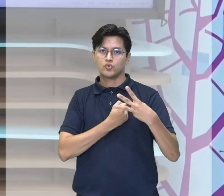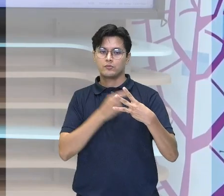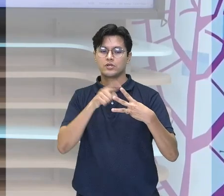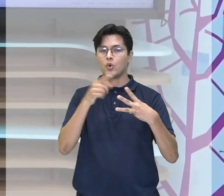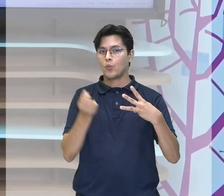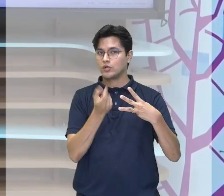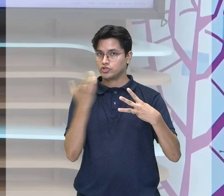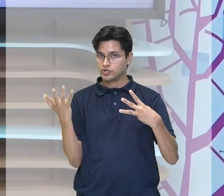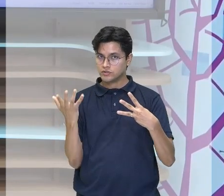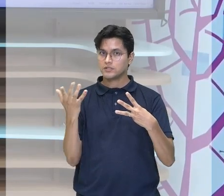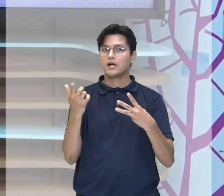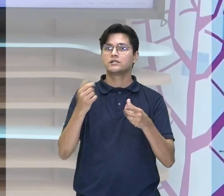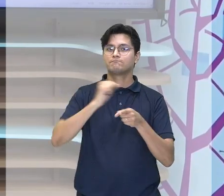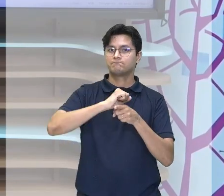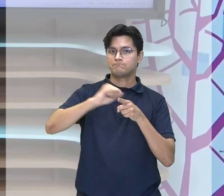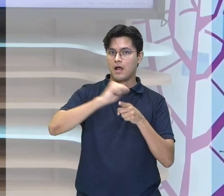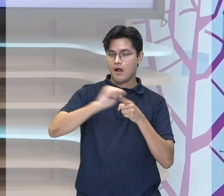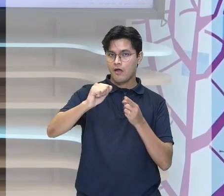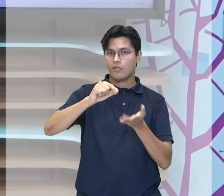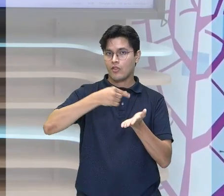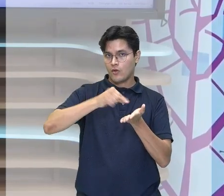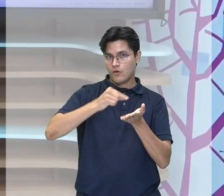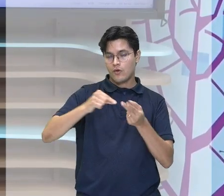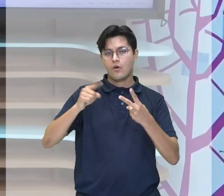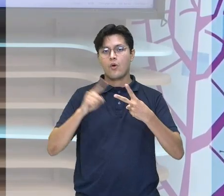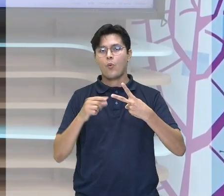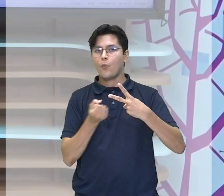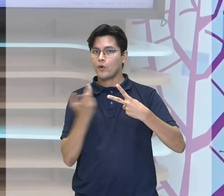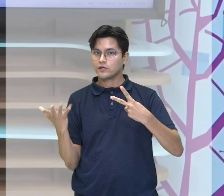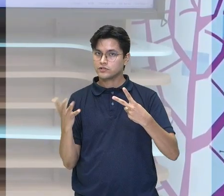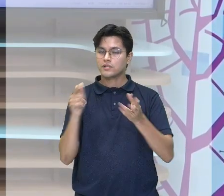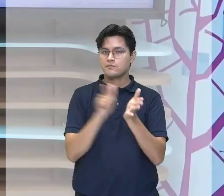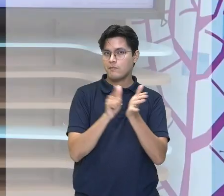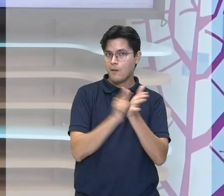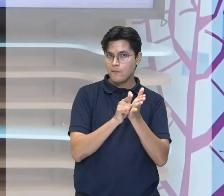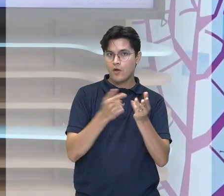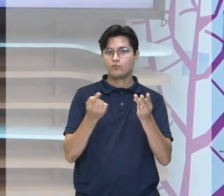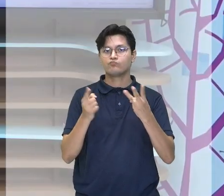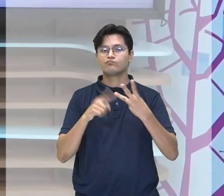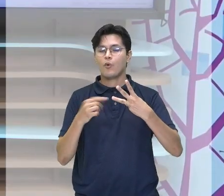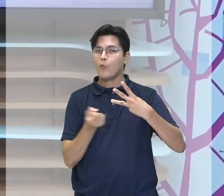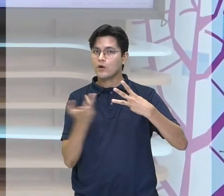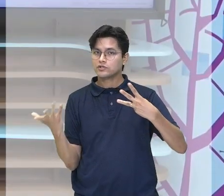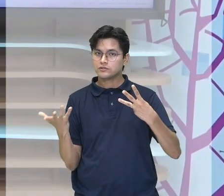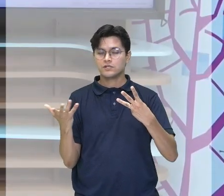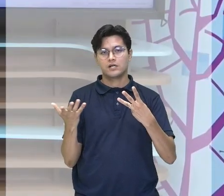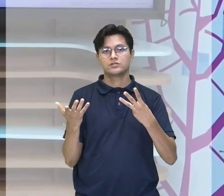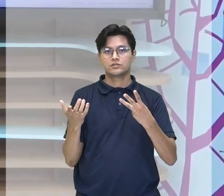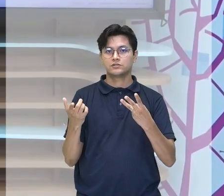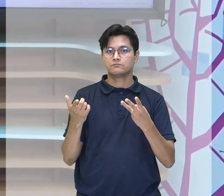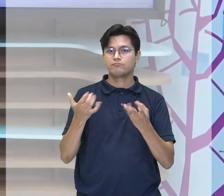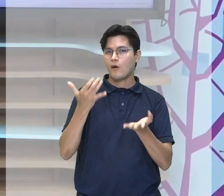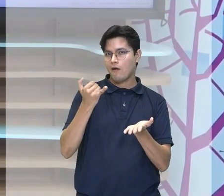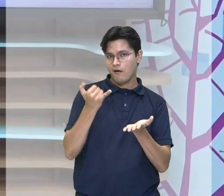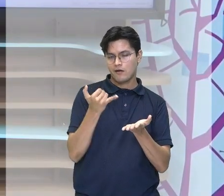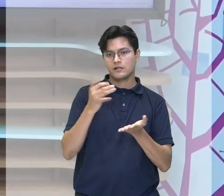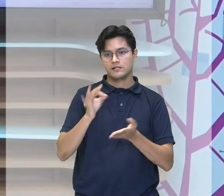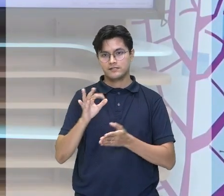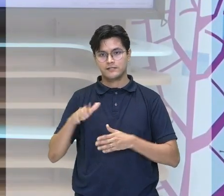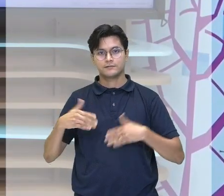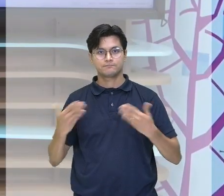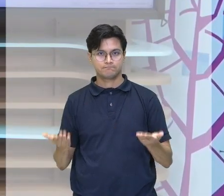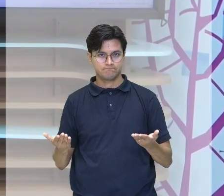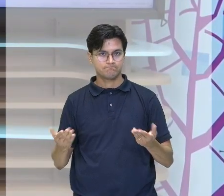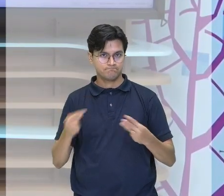texto, como na quantidade, né, de blocos de rascunho, como na nossa outra quantidade ali do nosso